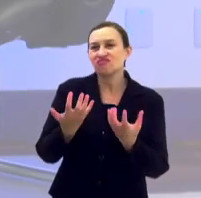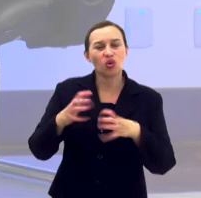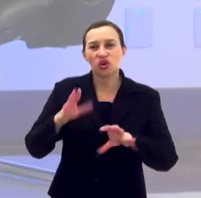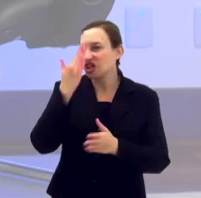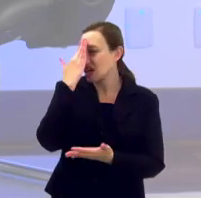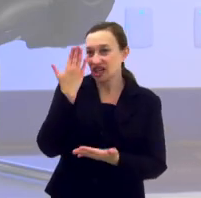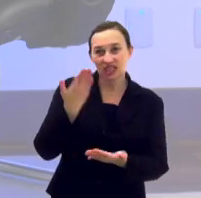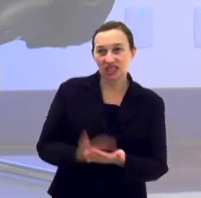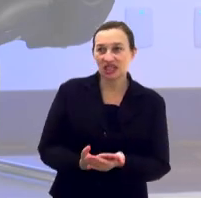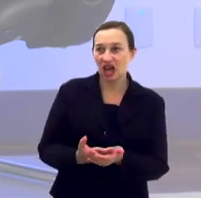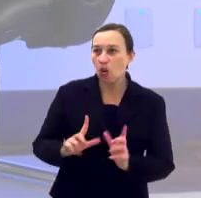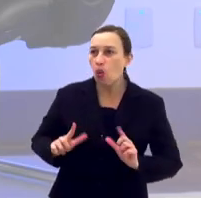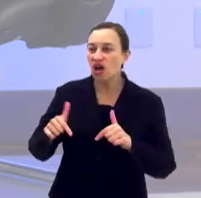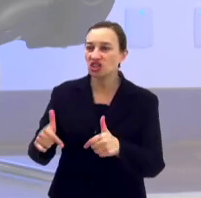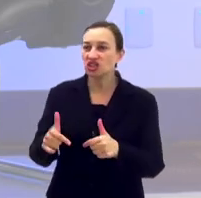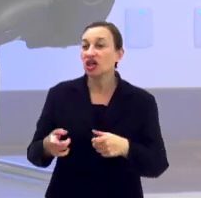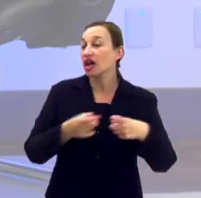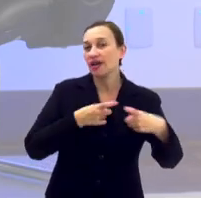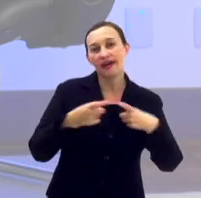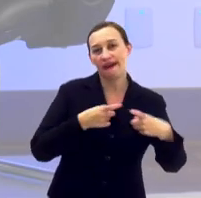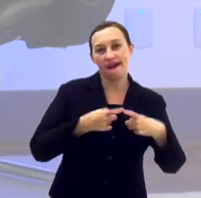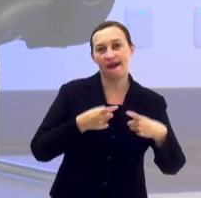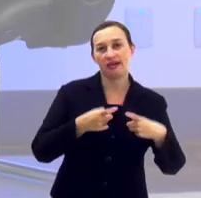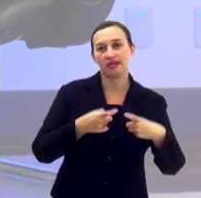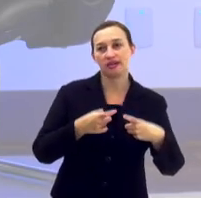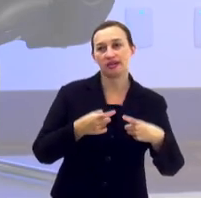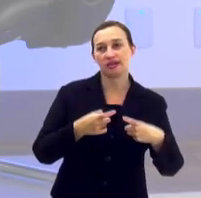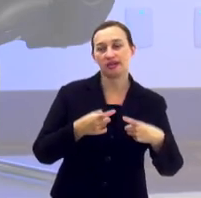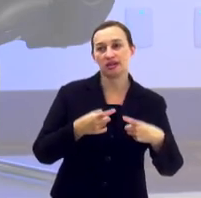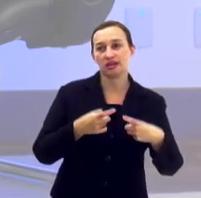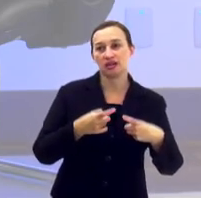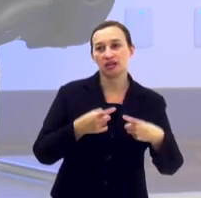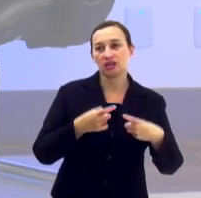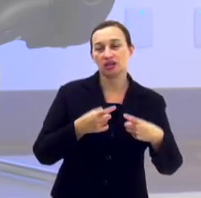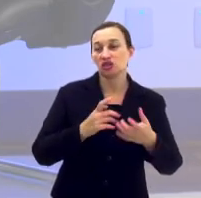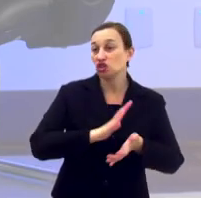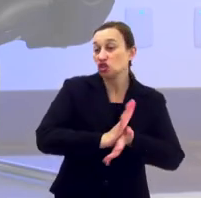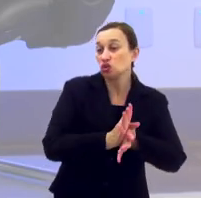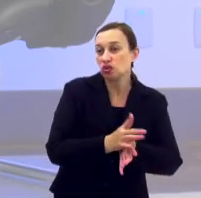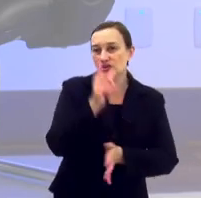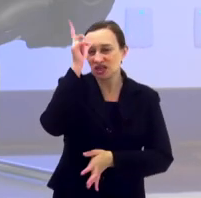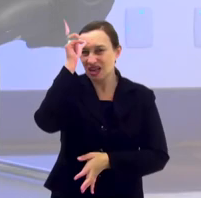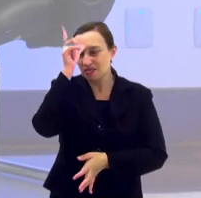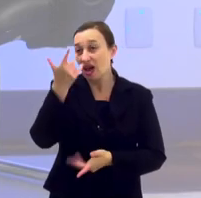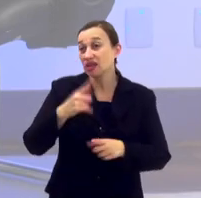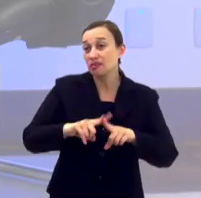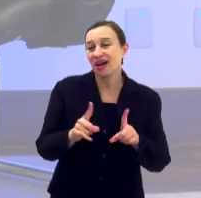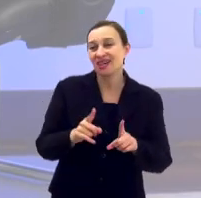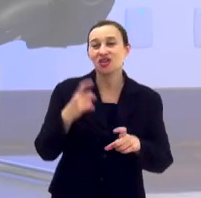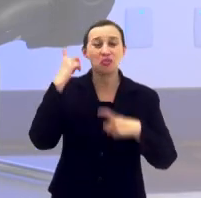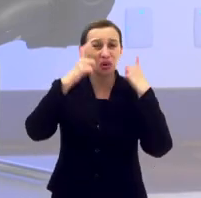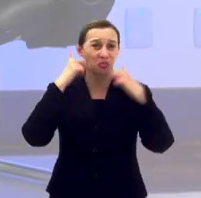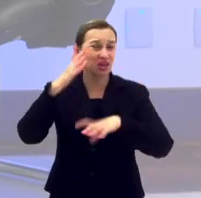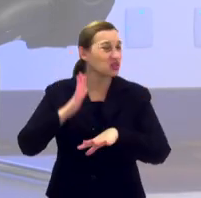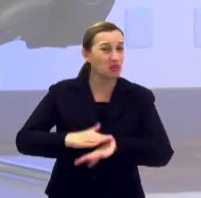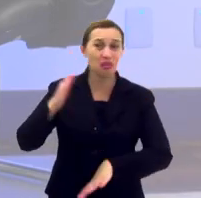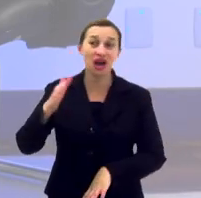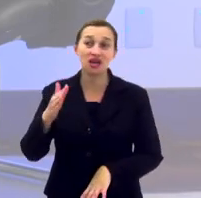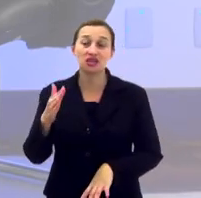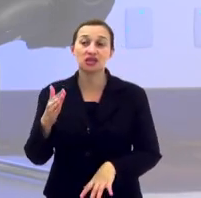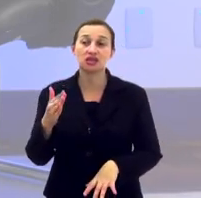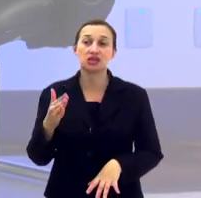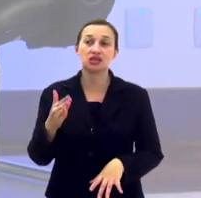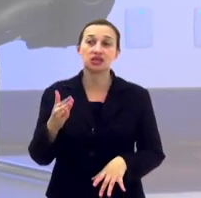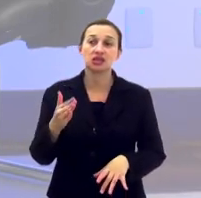atitude. A atitude era a guerra que prosseguia. Vamos derrotar os alemães, mas não havia uma preocupação maior